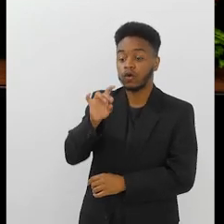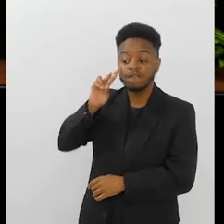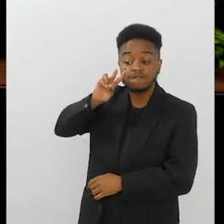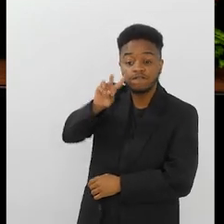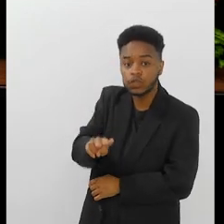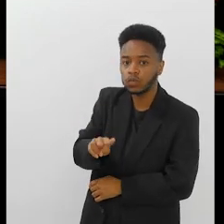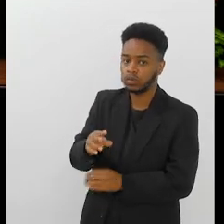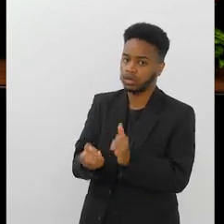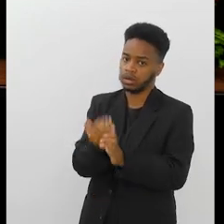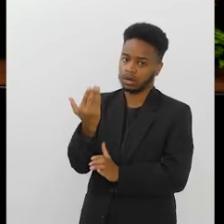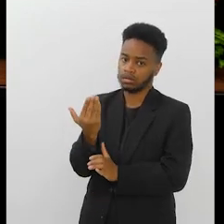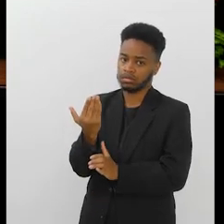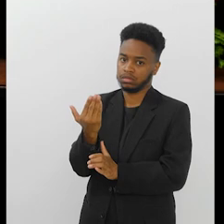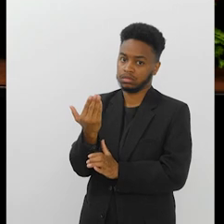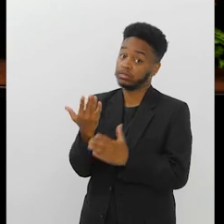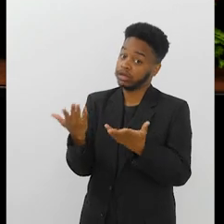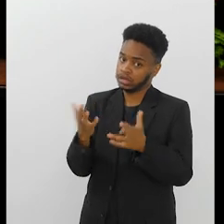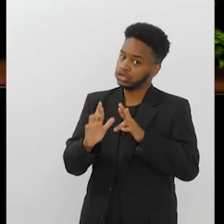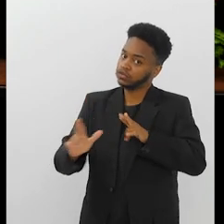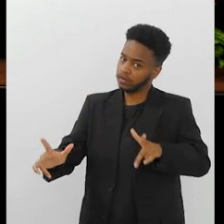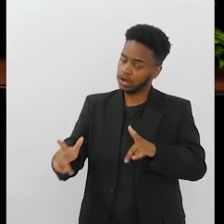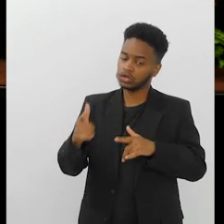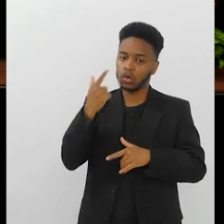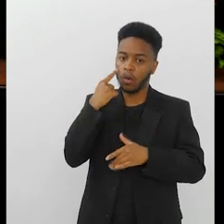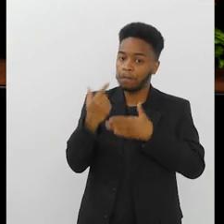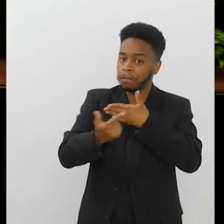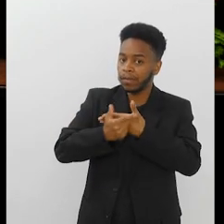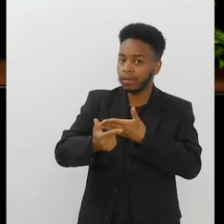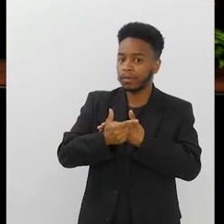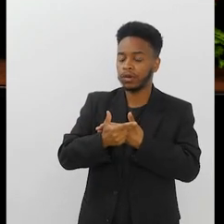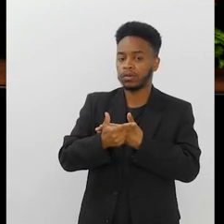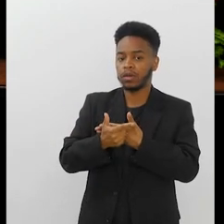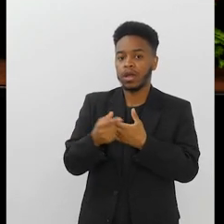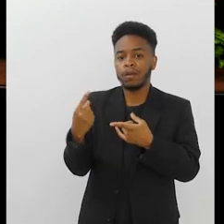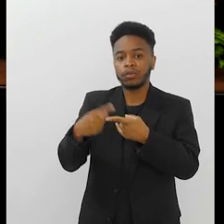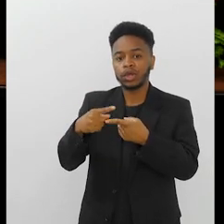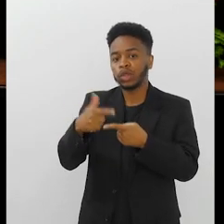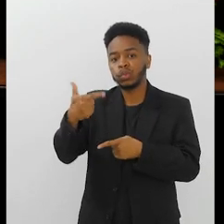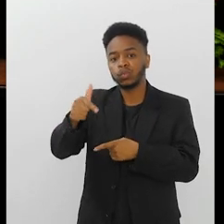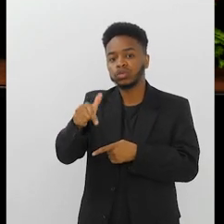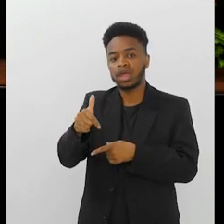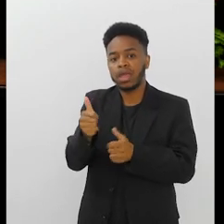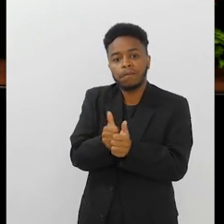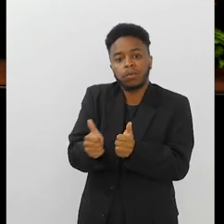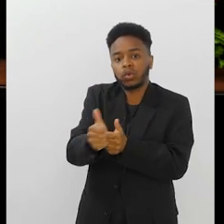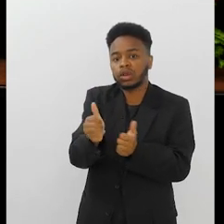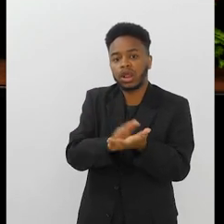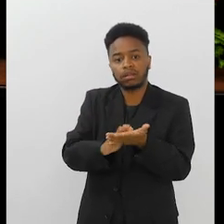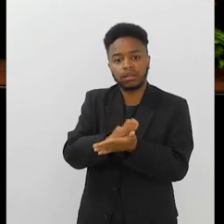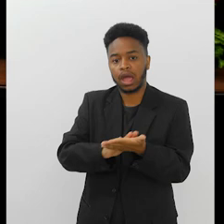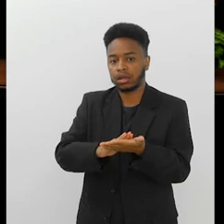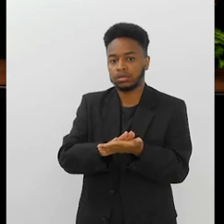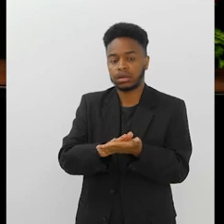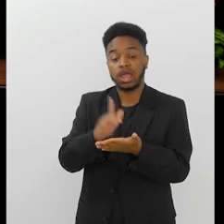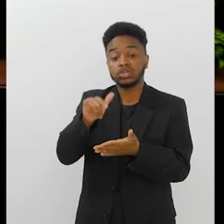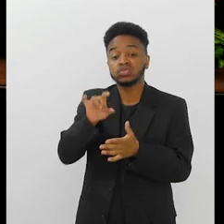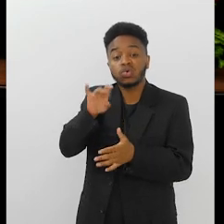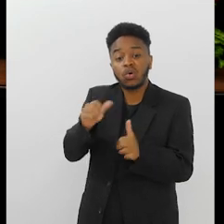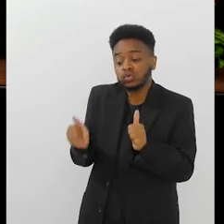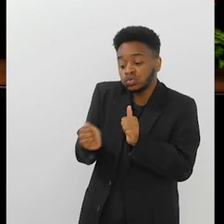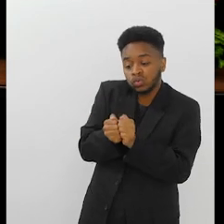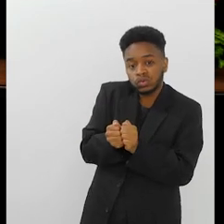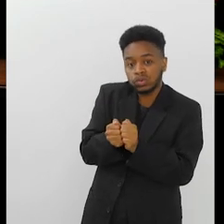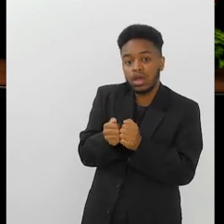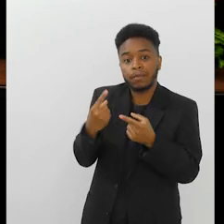testemunho da criação certo então olha como é um papel que não tem nenhum protagonismo vamos dizer é cod